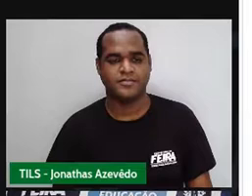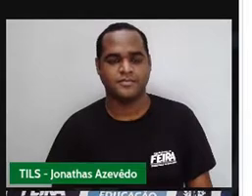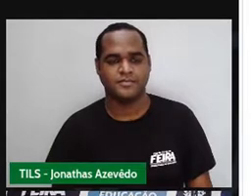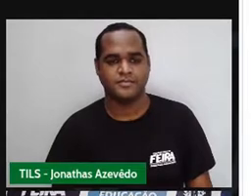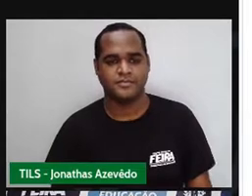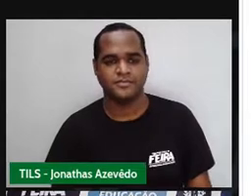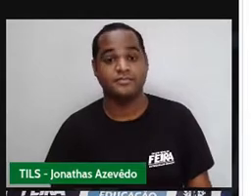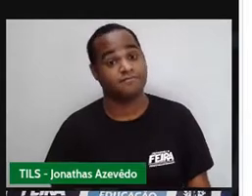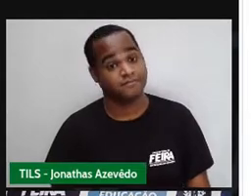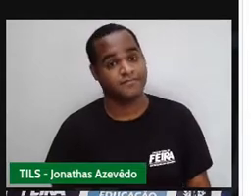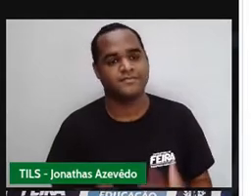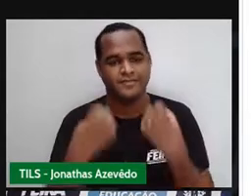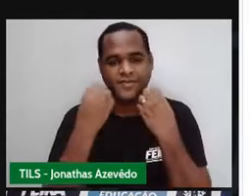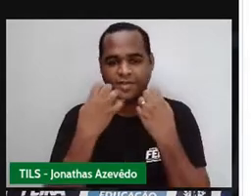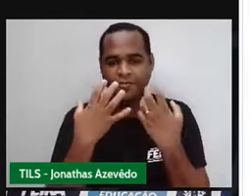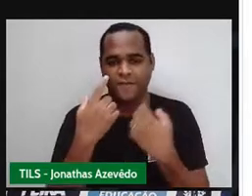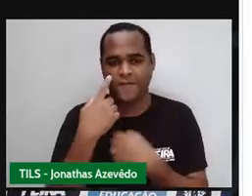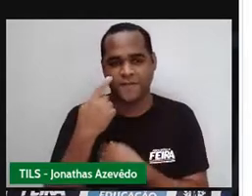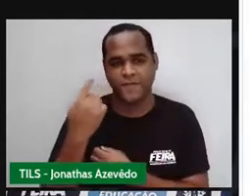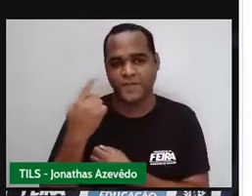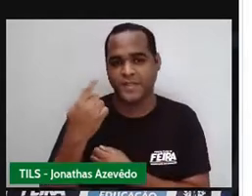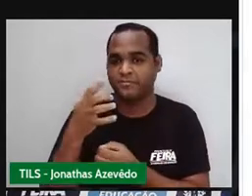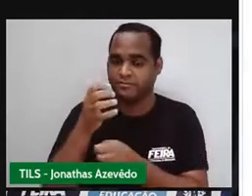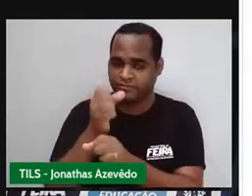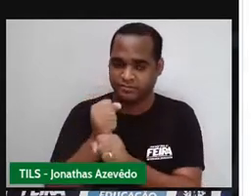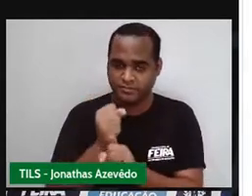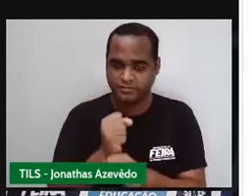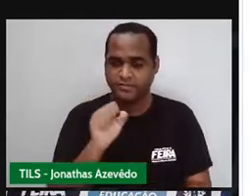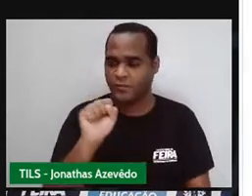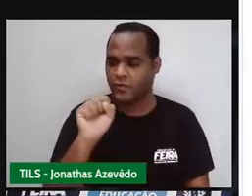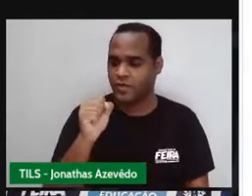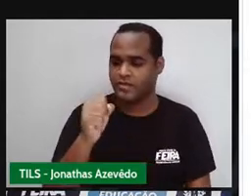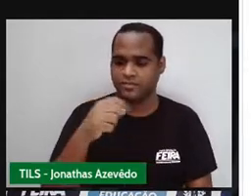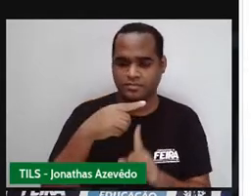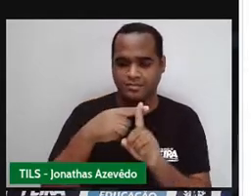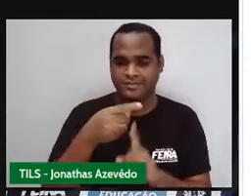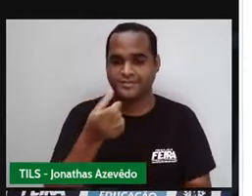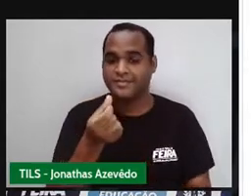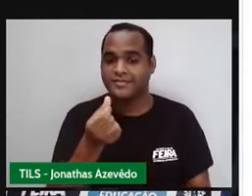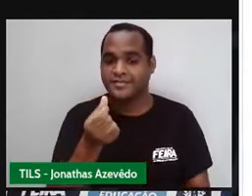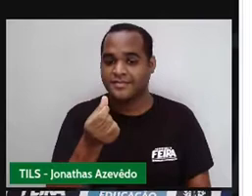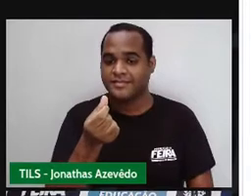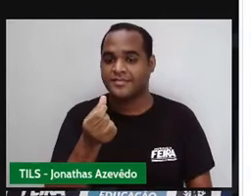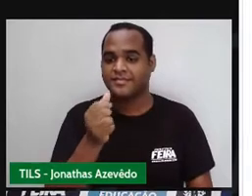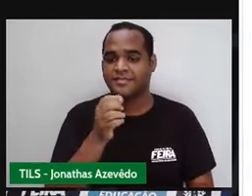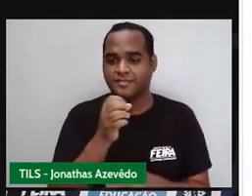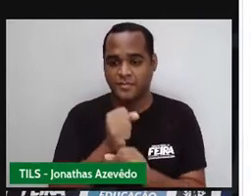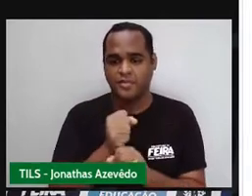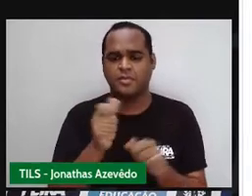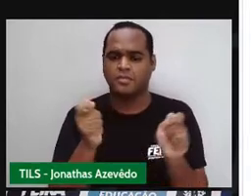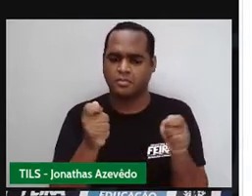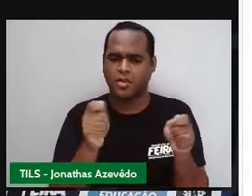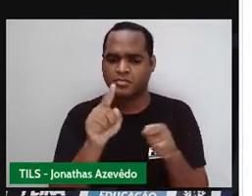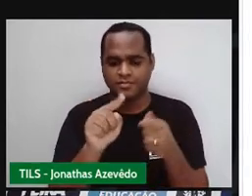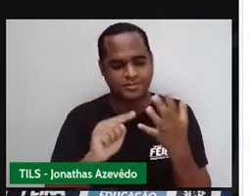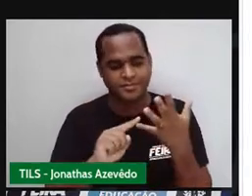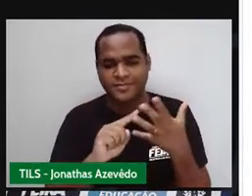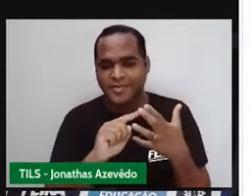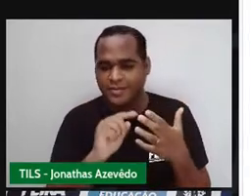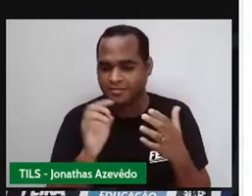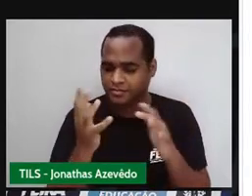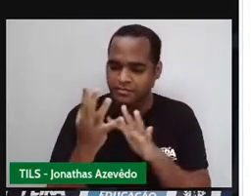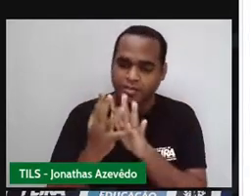e vamos primeiro somar ali ó oito mais seis fazendo essa continha né pode usar os dedos aí pra sua